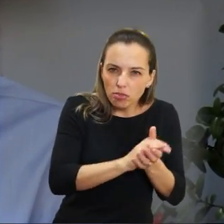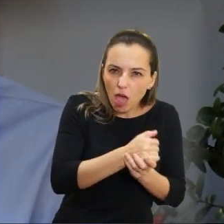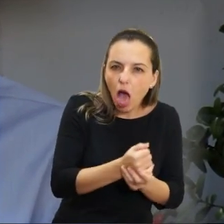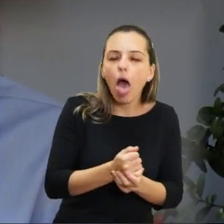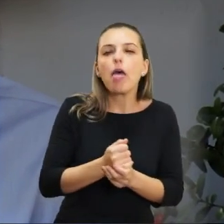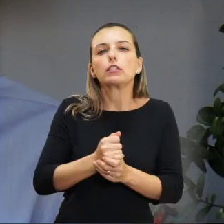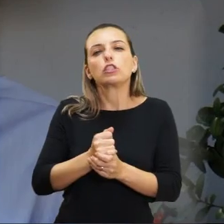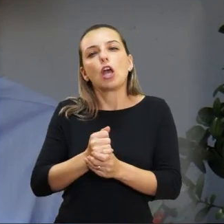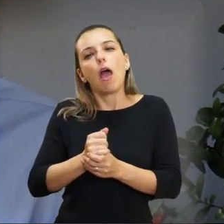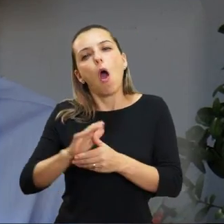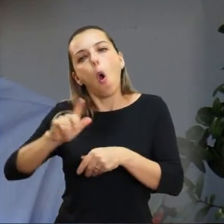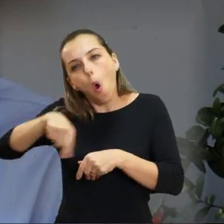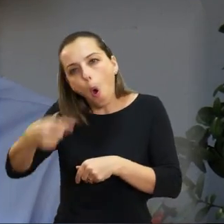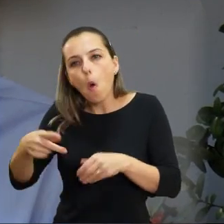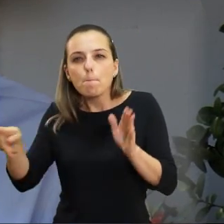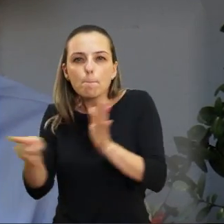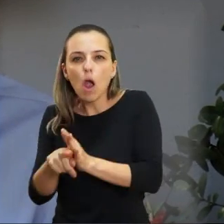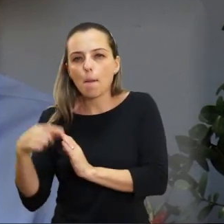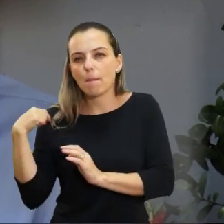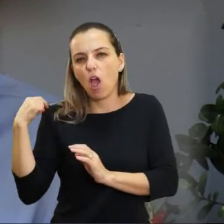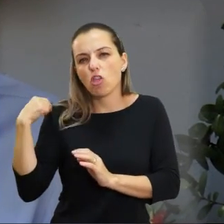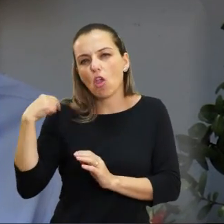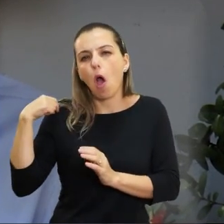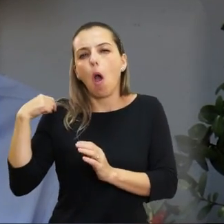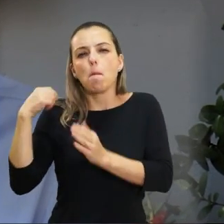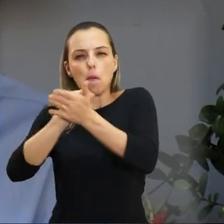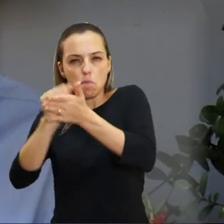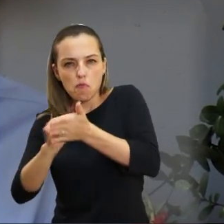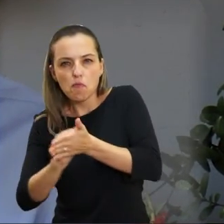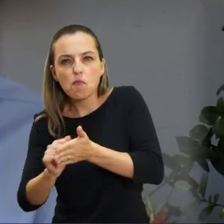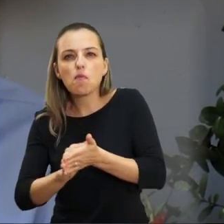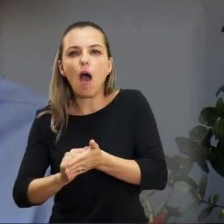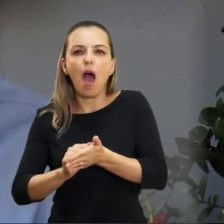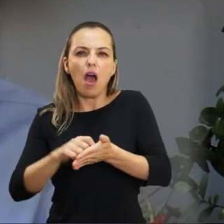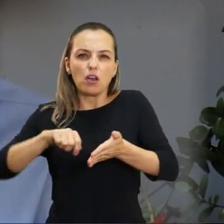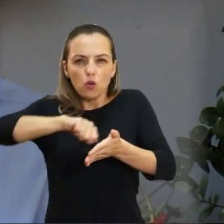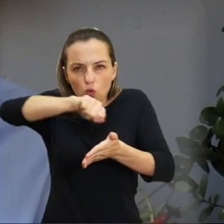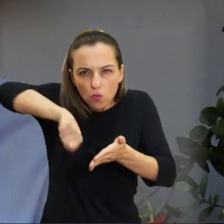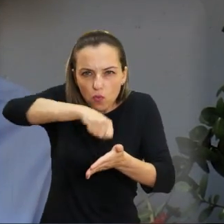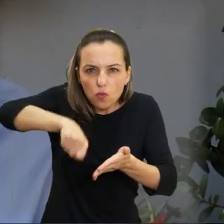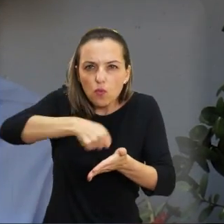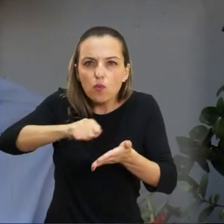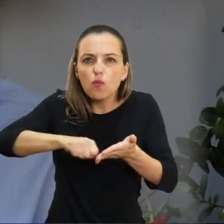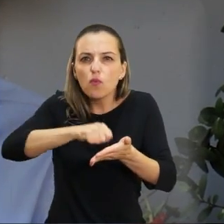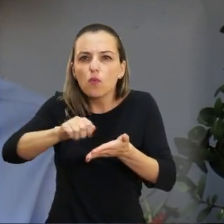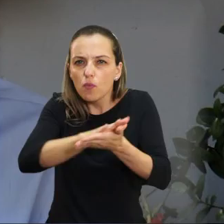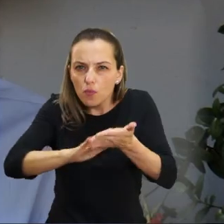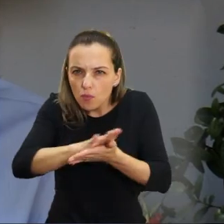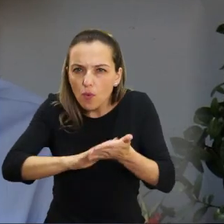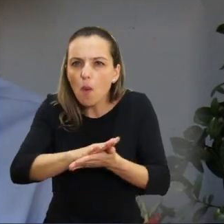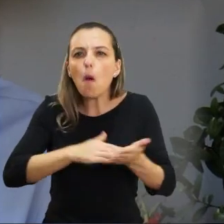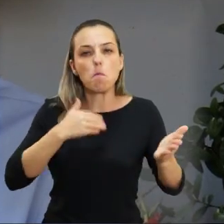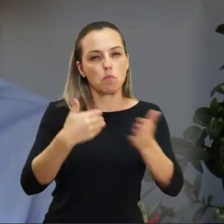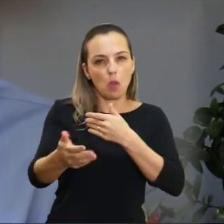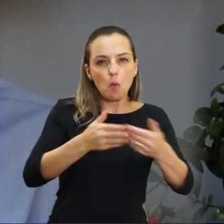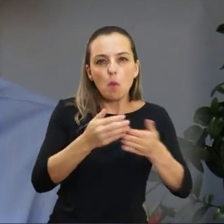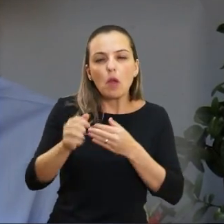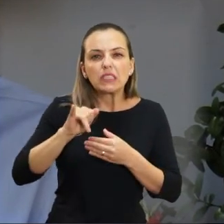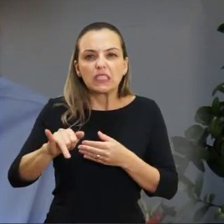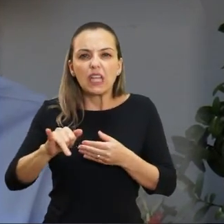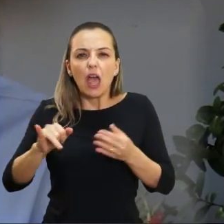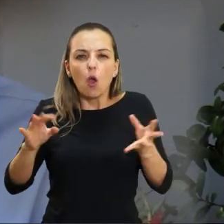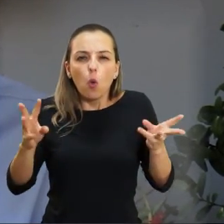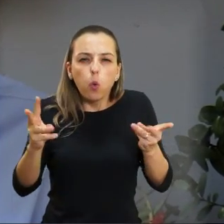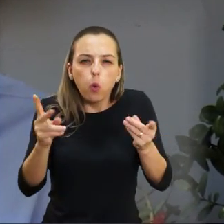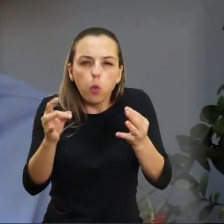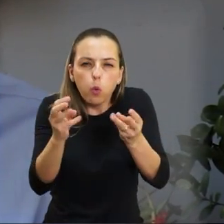sabão antibactericida, sabão de lavar roupas, detergente, qualquer produto que